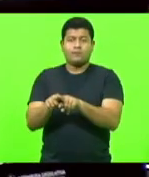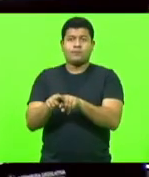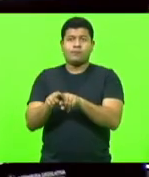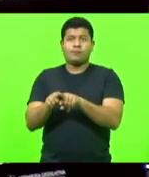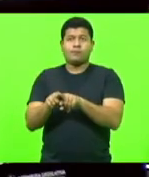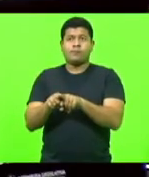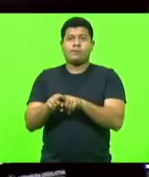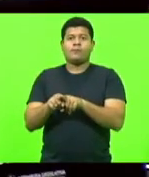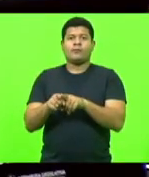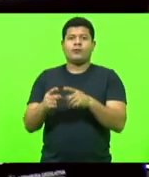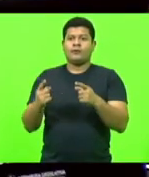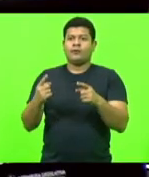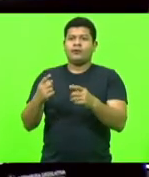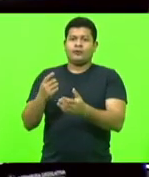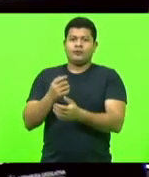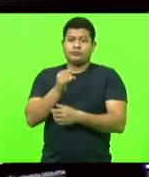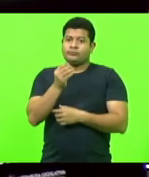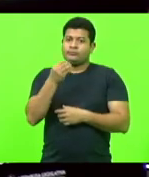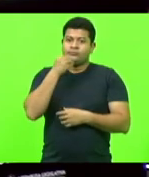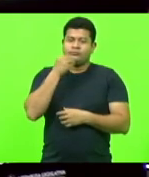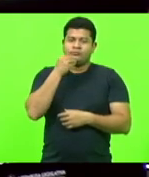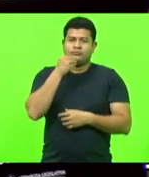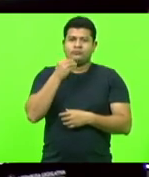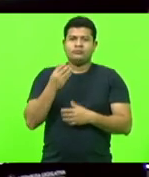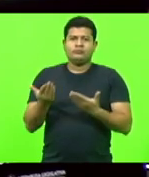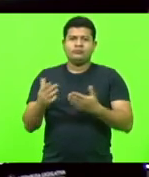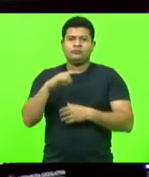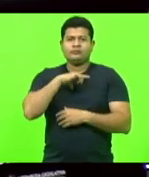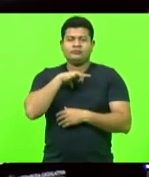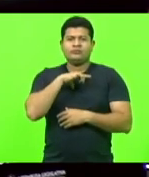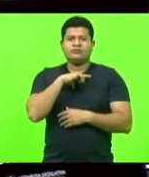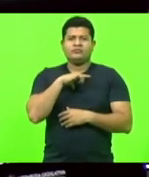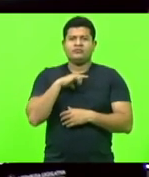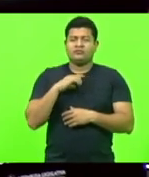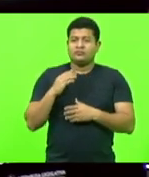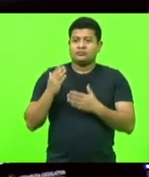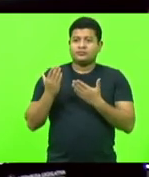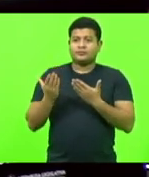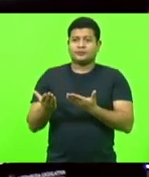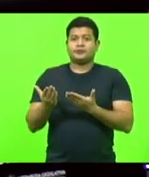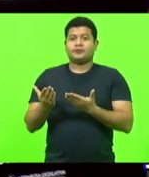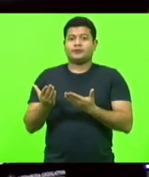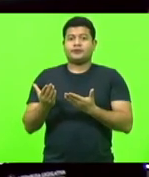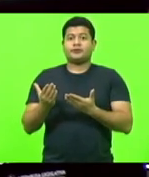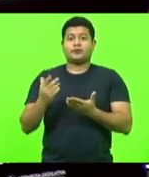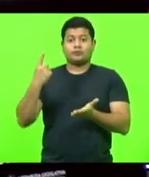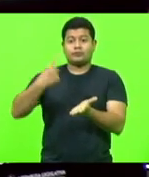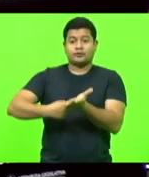E nessas concessões, obviamente, que está não só acordado, mas como